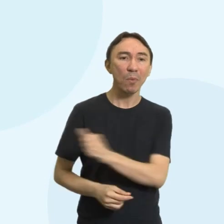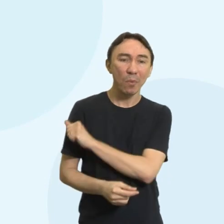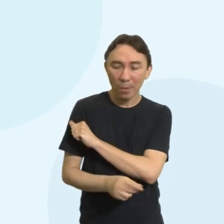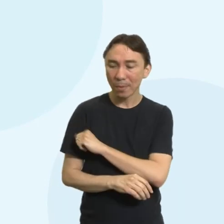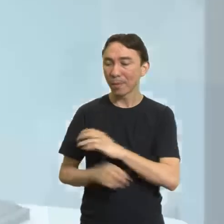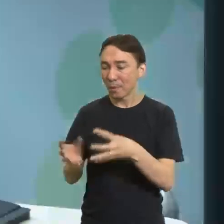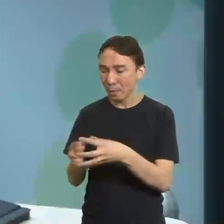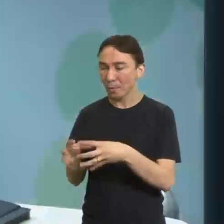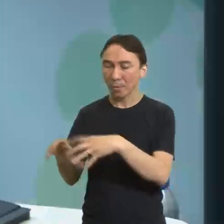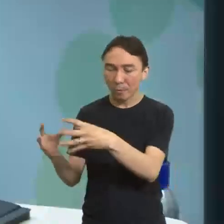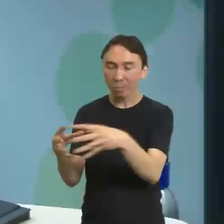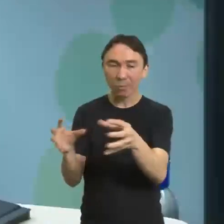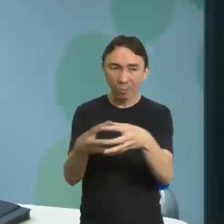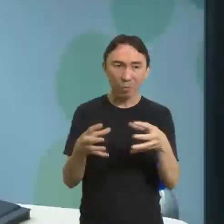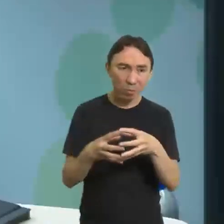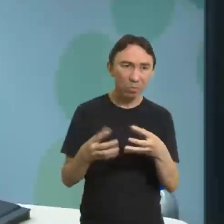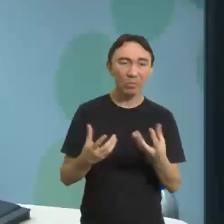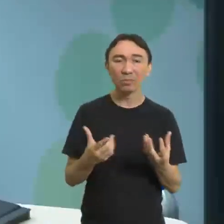são